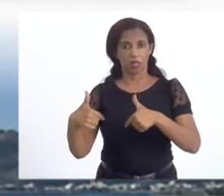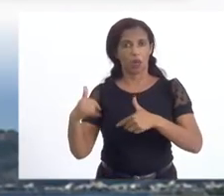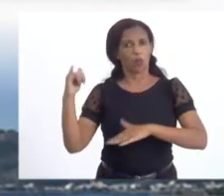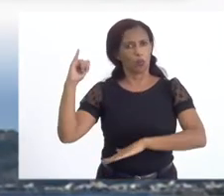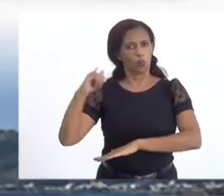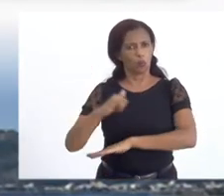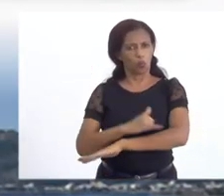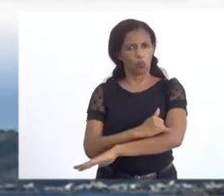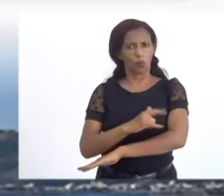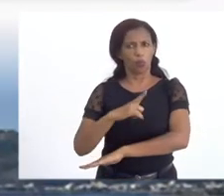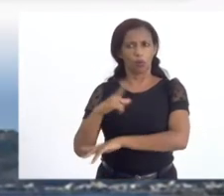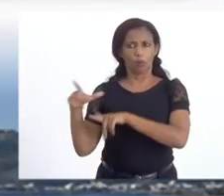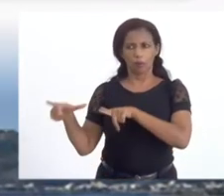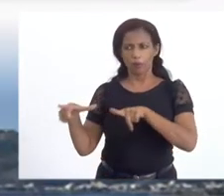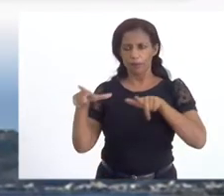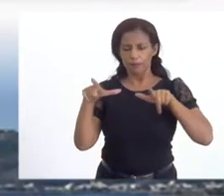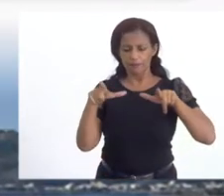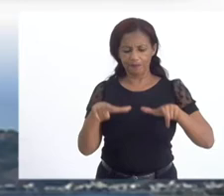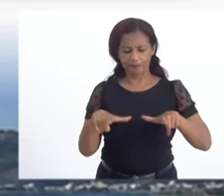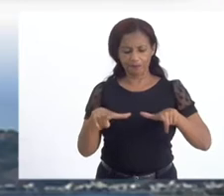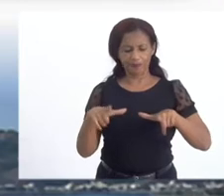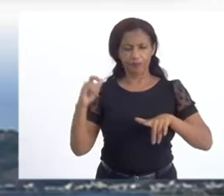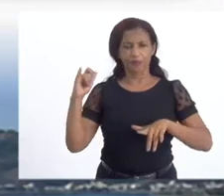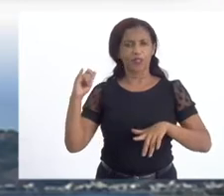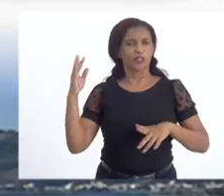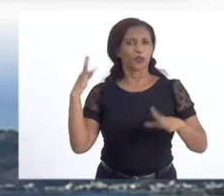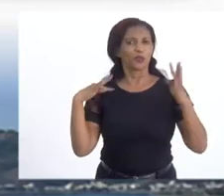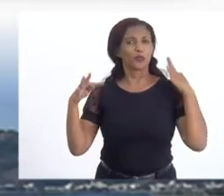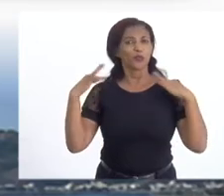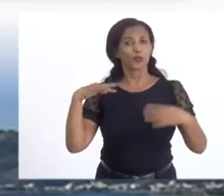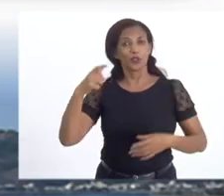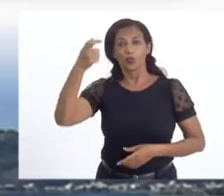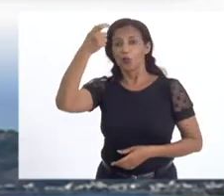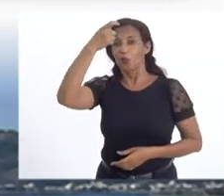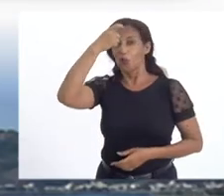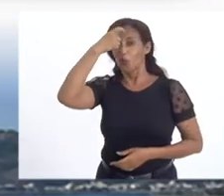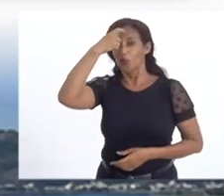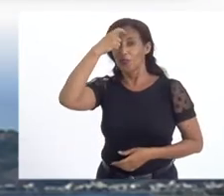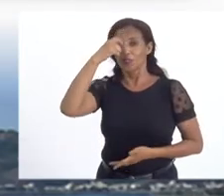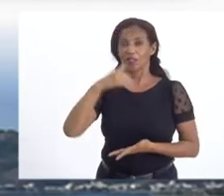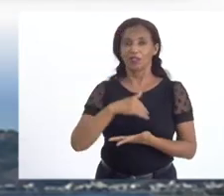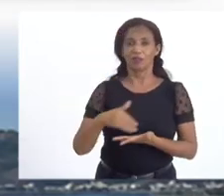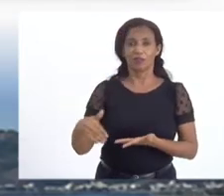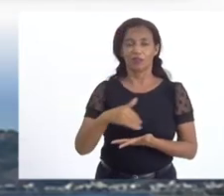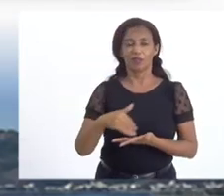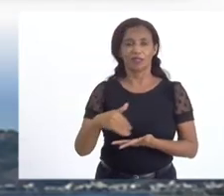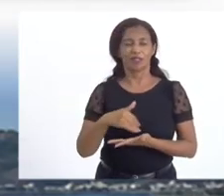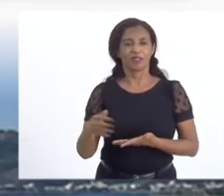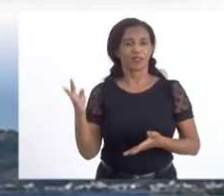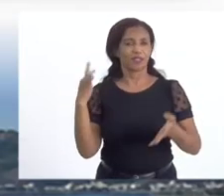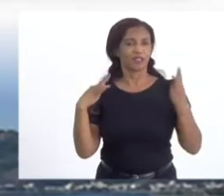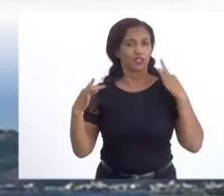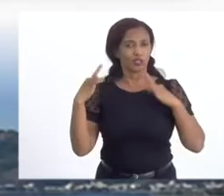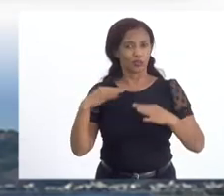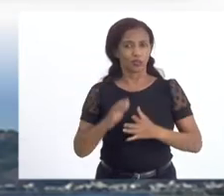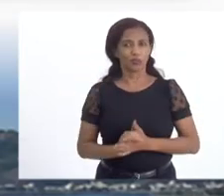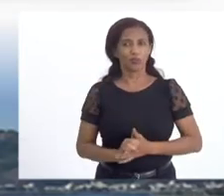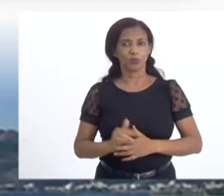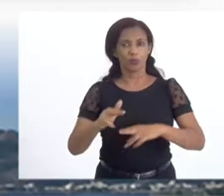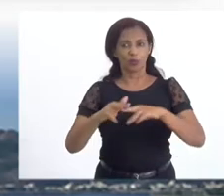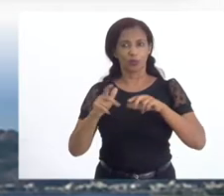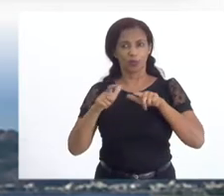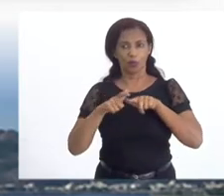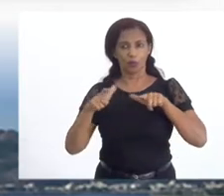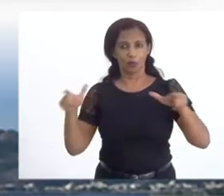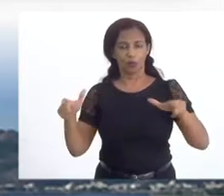a certificação de turismo consciente do Rio de Janeiro, tida pela Secretaria de Estado de Turismo do Rio de Janeiro, selo criado com o objetivo